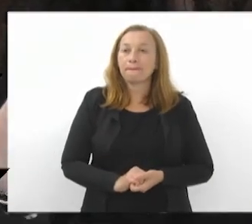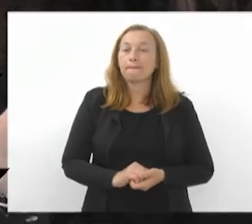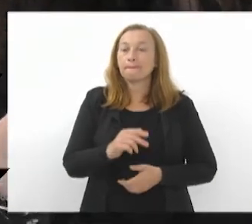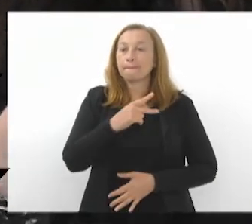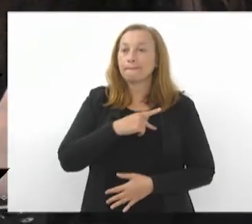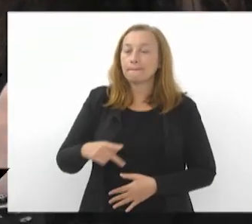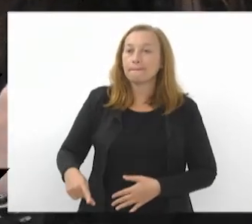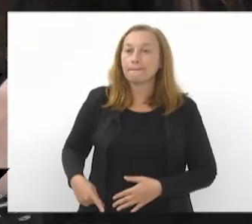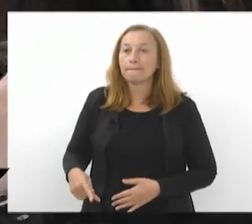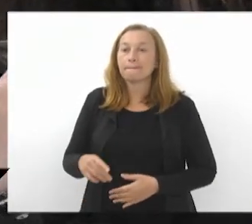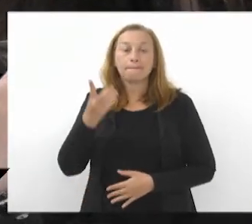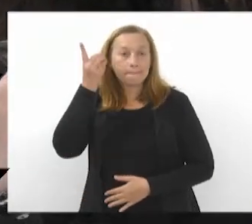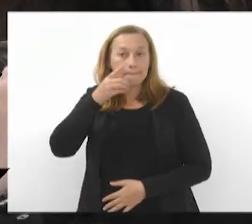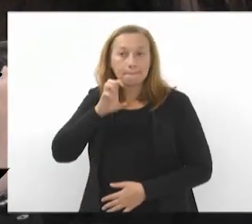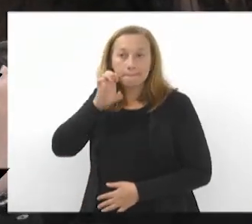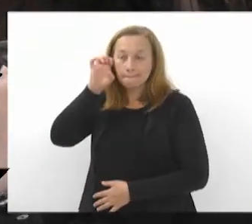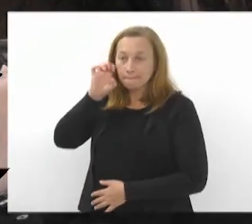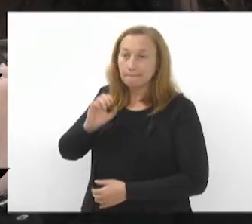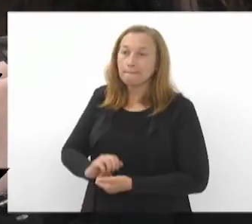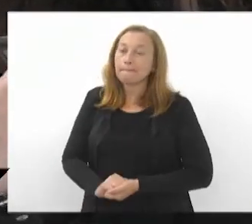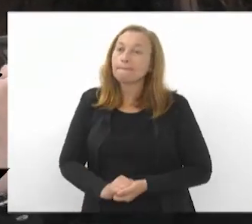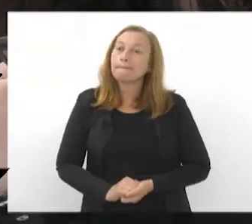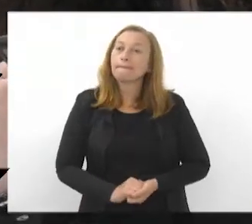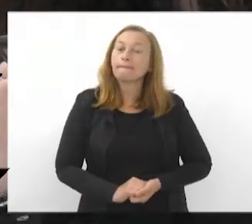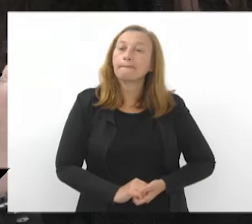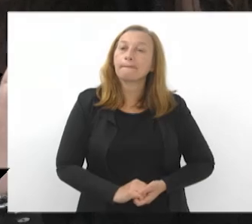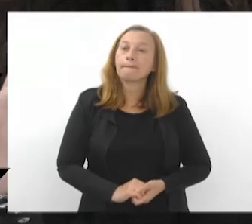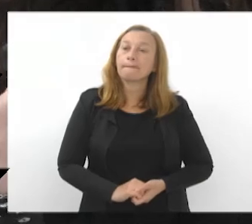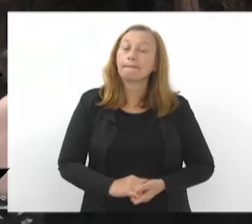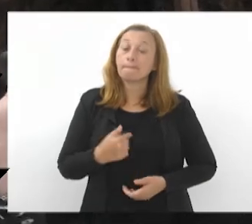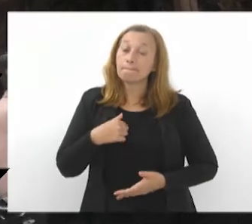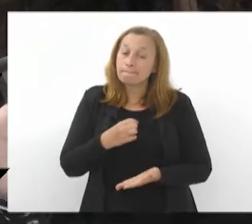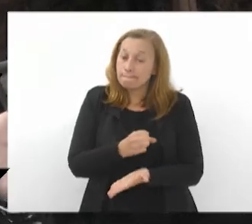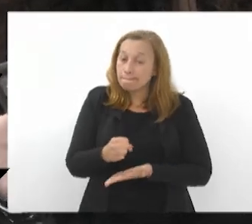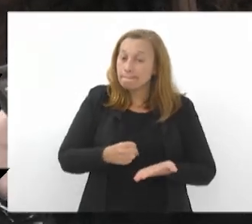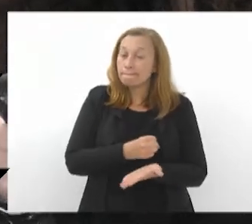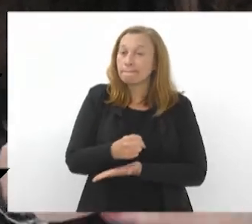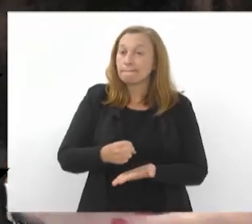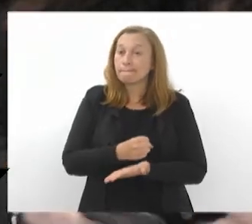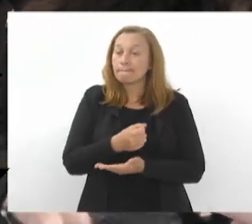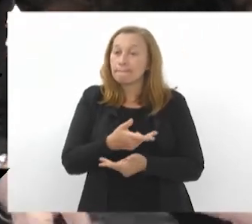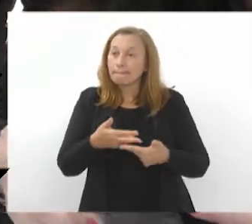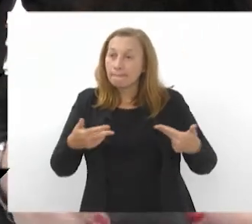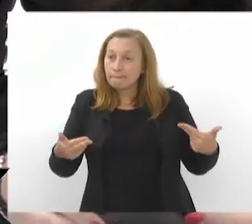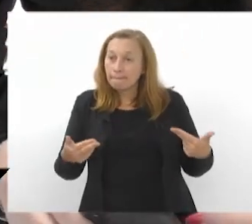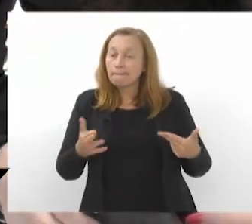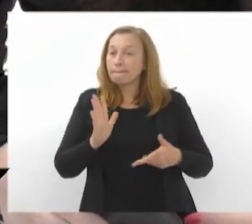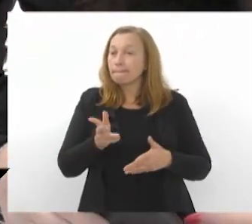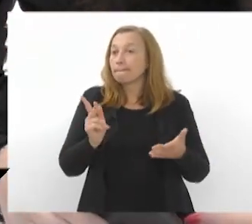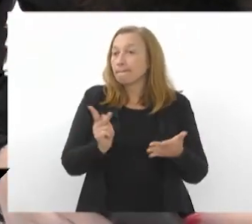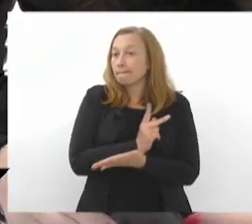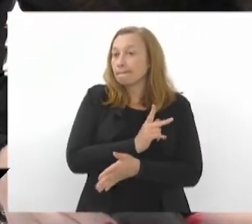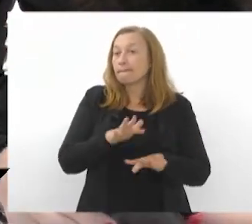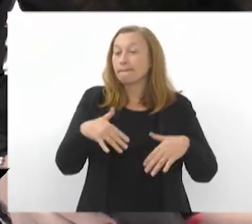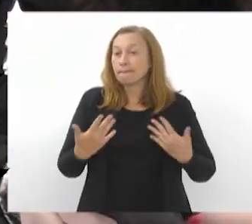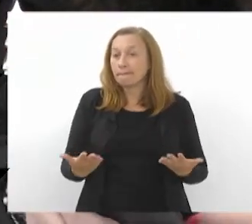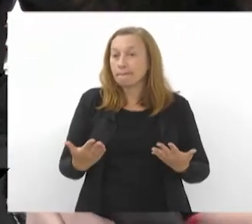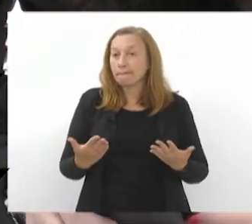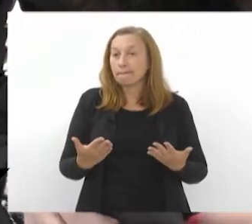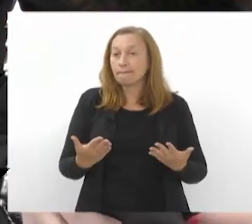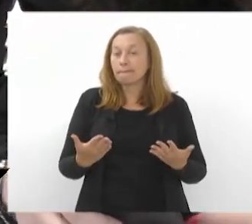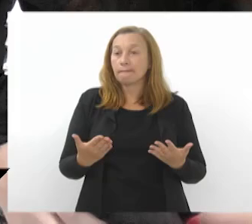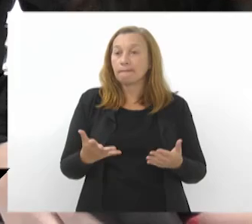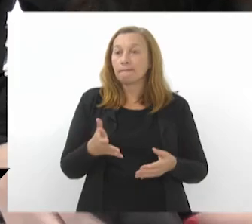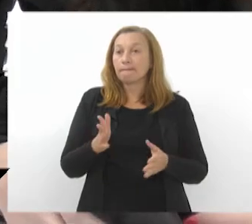Presidente, Deputada Érica. assim, eu me baseio muito nas coisas que já aconteceram e foram votadas, inclusive,